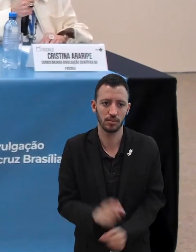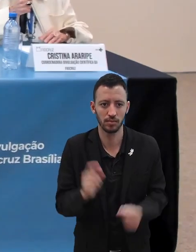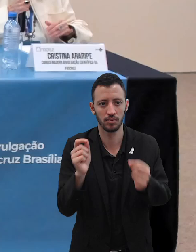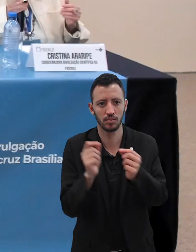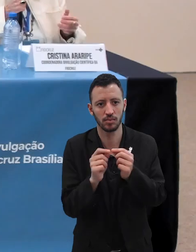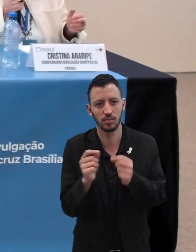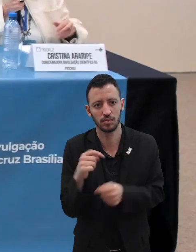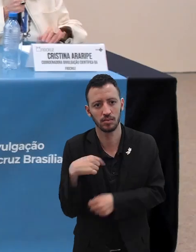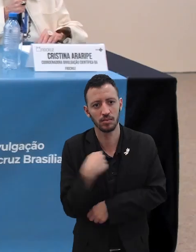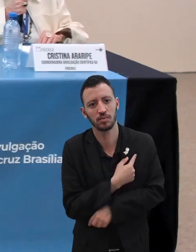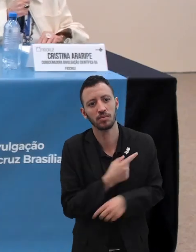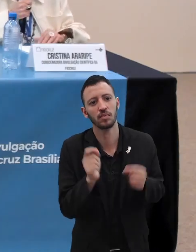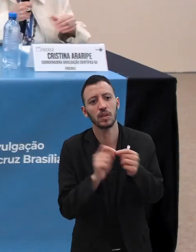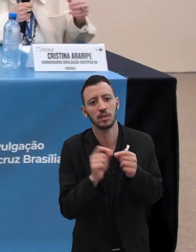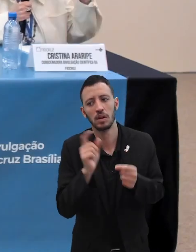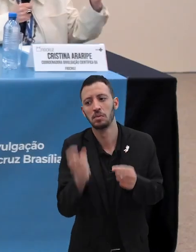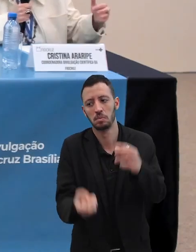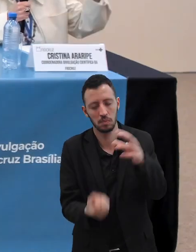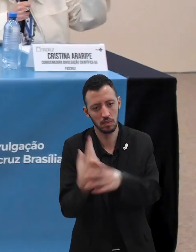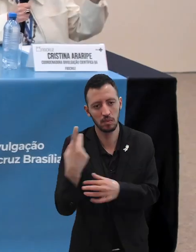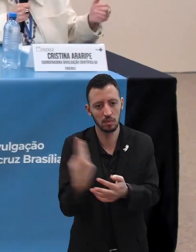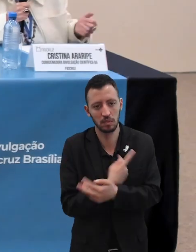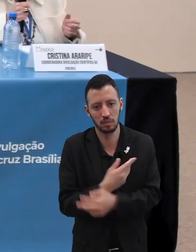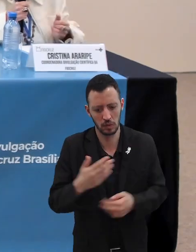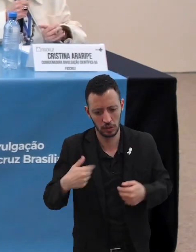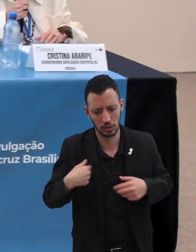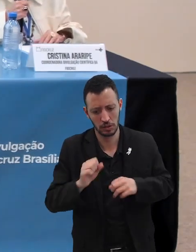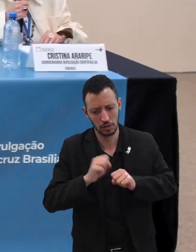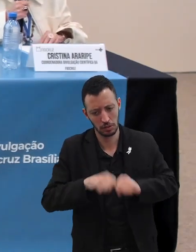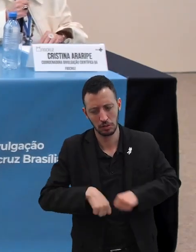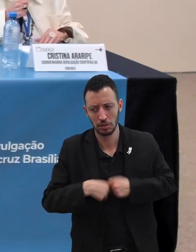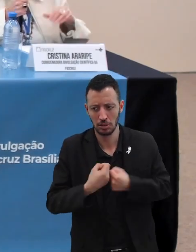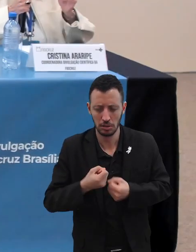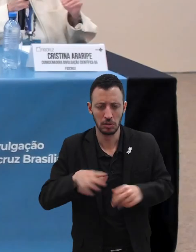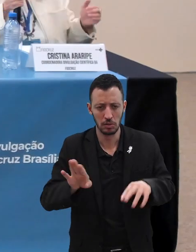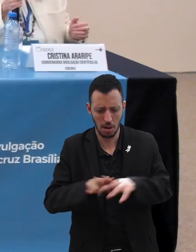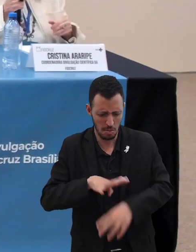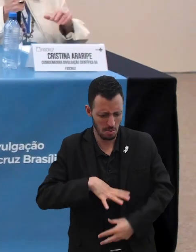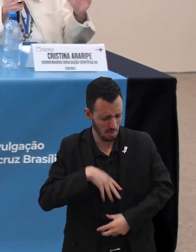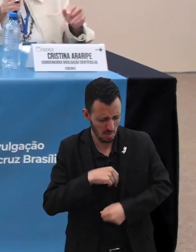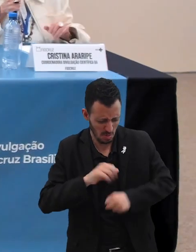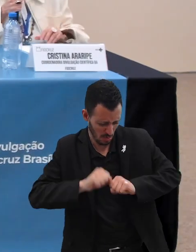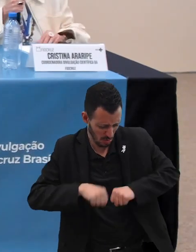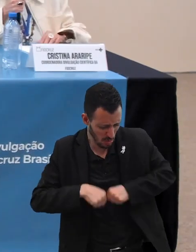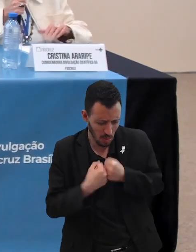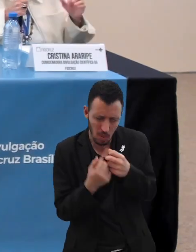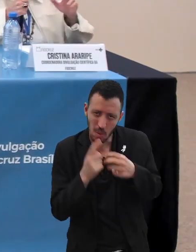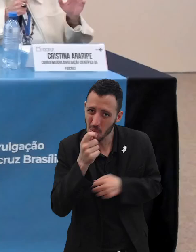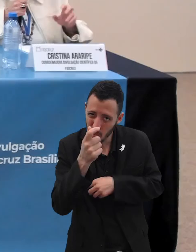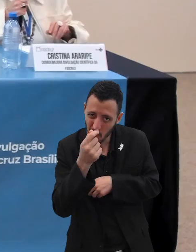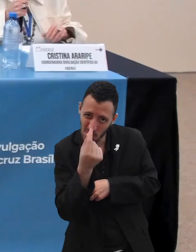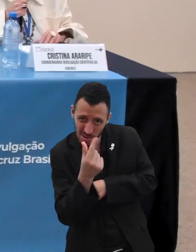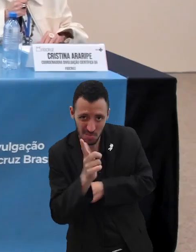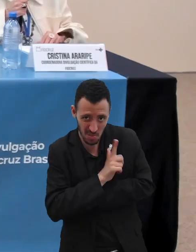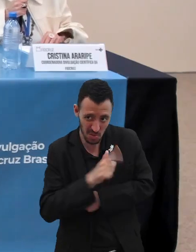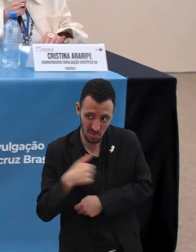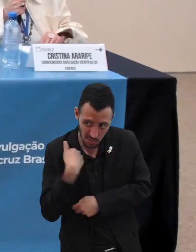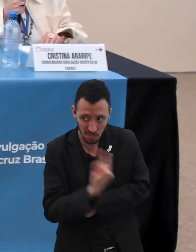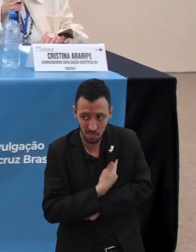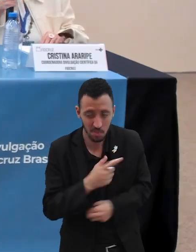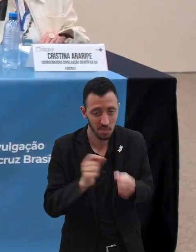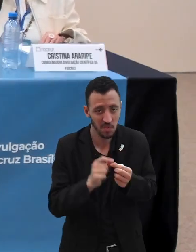fazendo a coisa, a gente faz a coisa acontecer com corpo, com alma, e não vai ser ter pouco dinheiro que vai fazer a